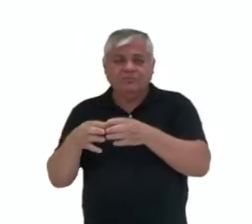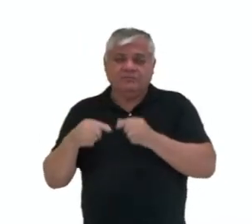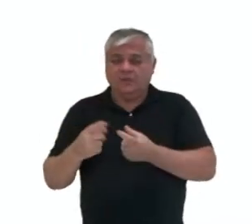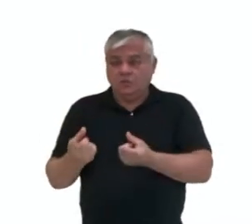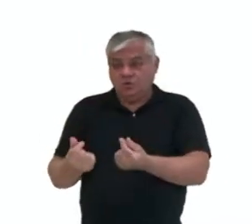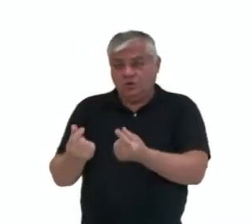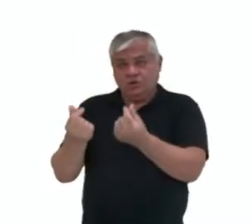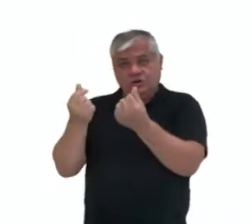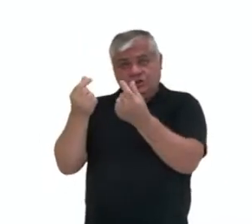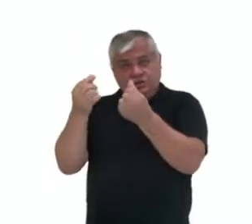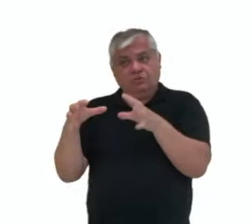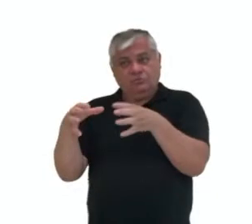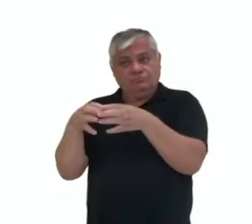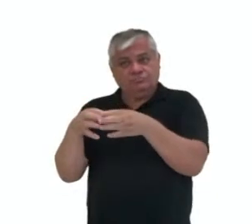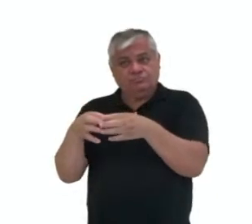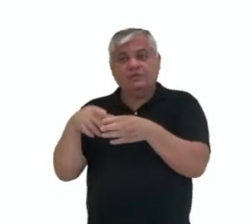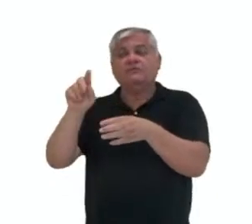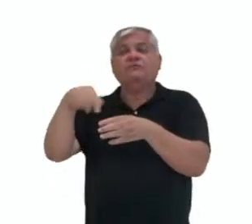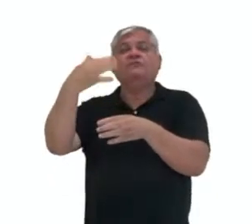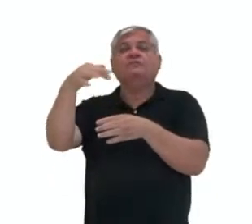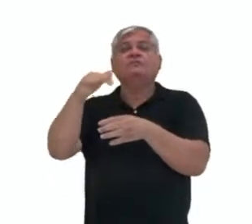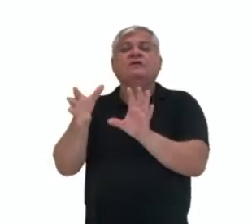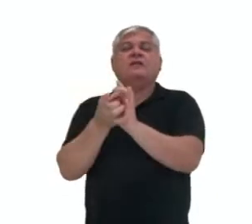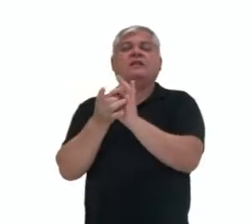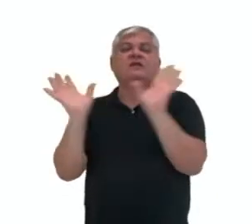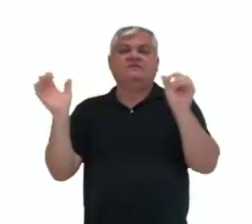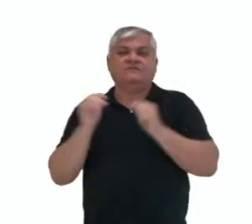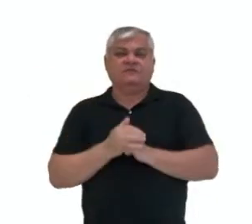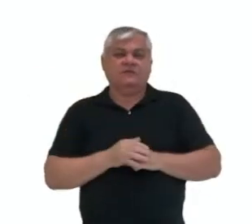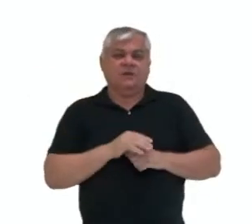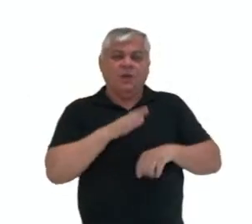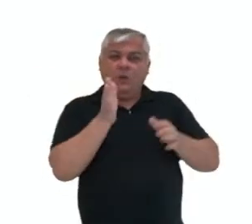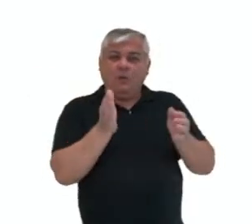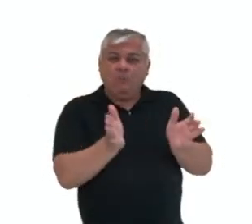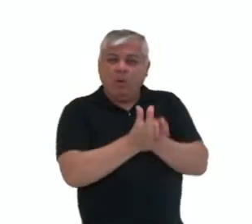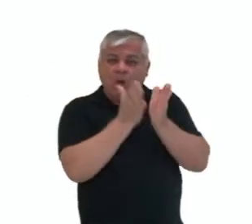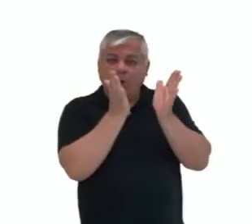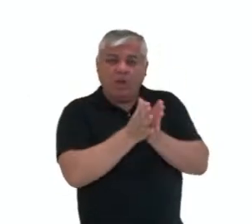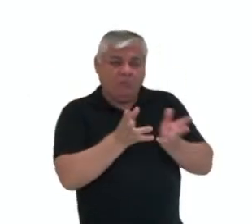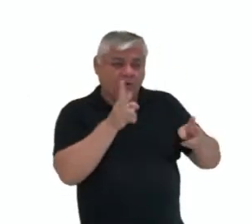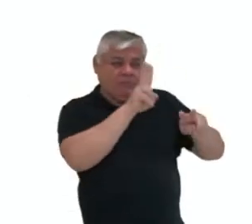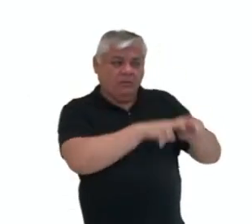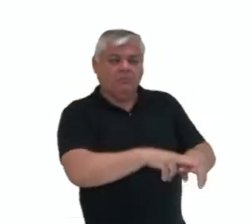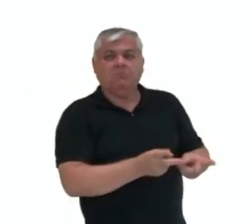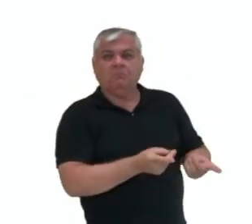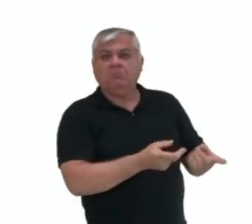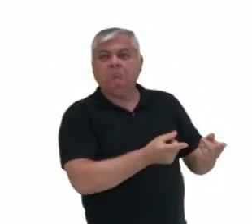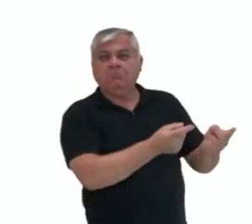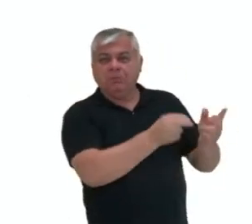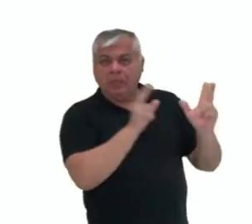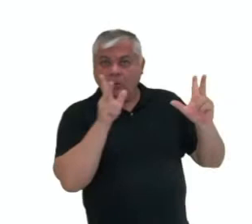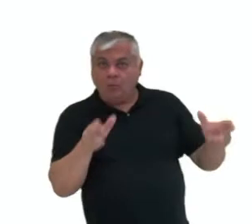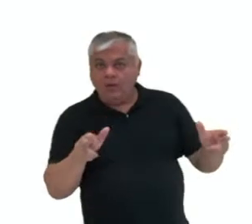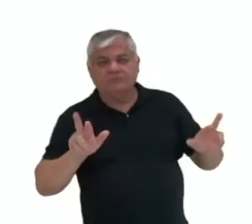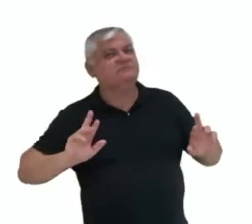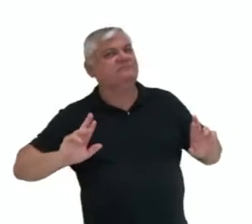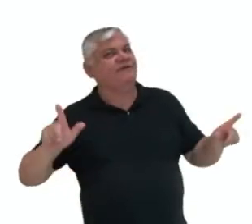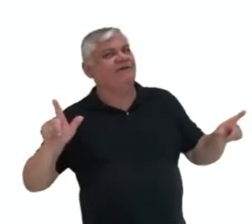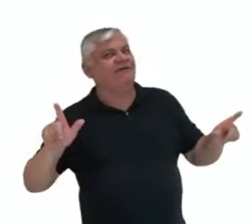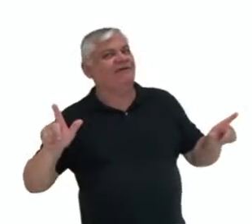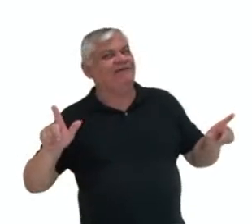que é detido, logo é liberado, e um pobre não. Assim, no fundo, ninguém é igual a ninguém. Então, esse tipo